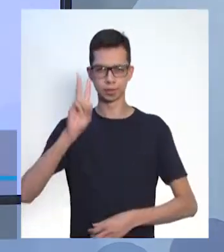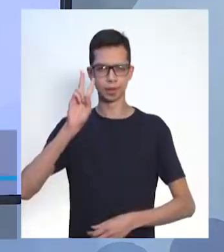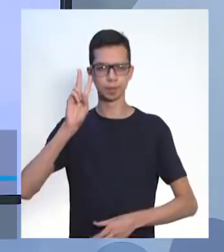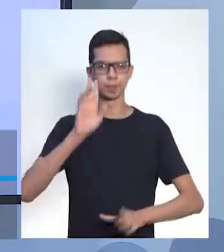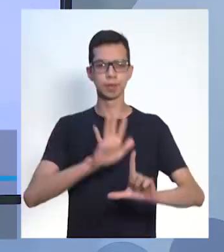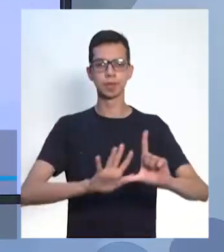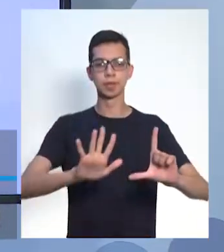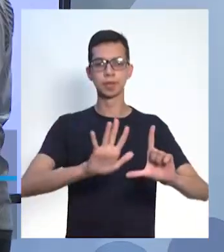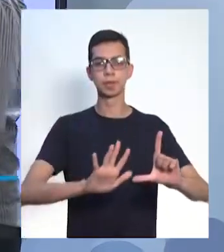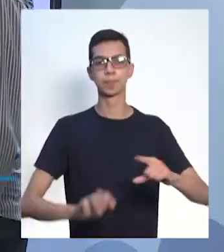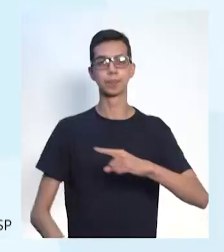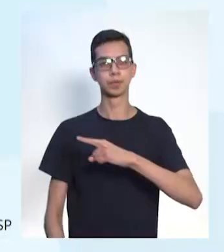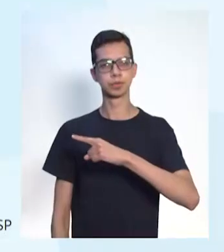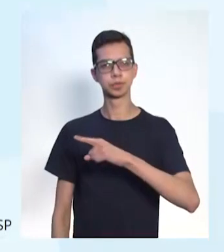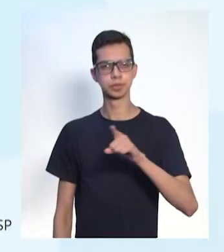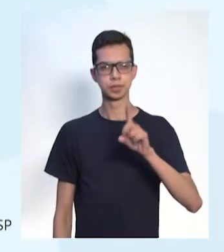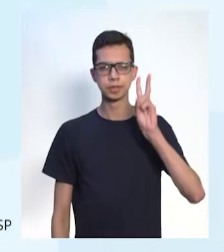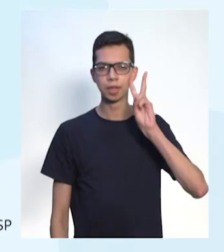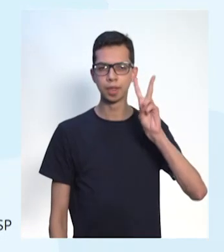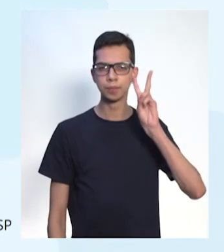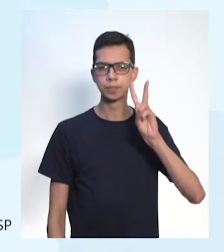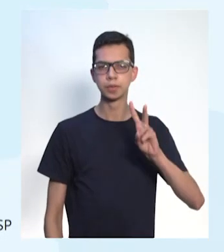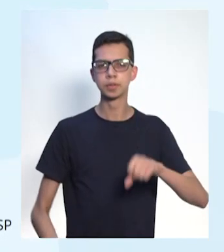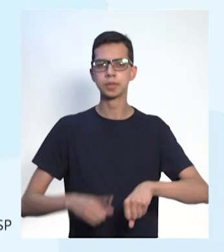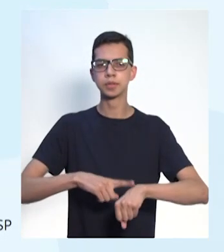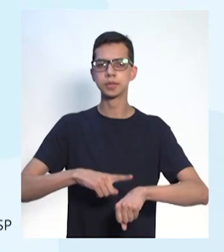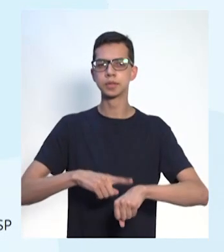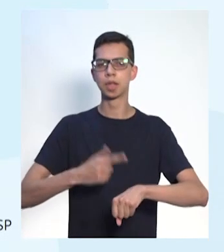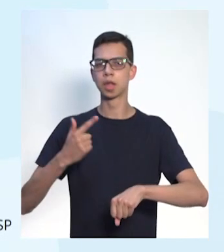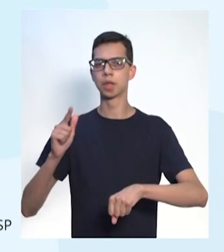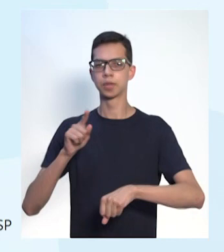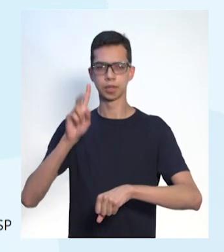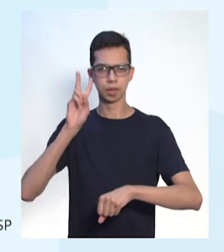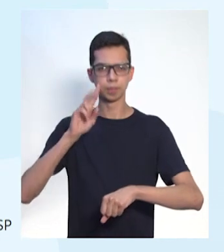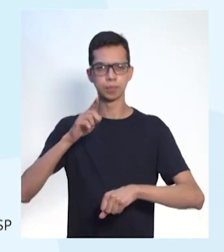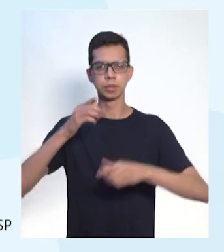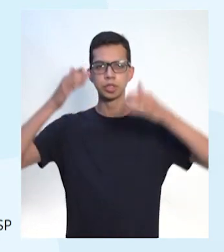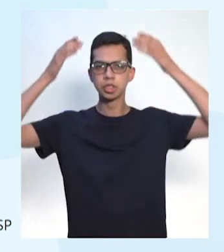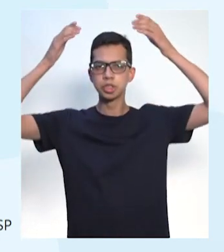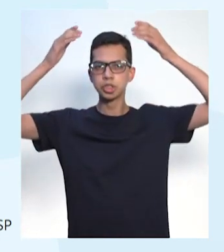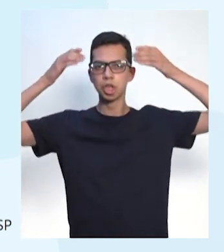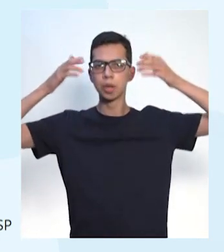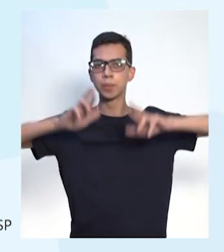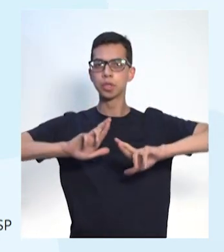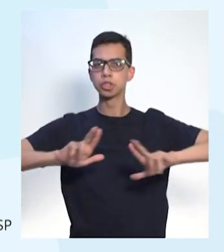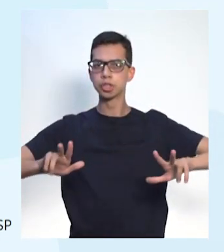que está aqui na... Muito legal, né? Você lembra desse momento aí? Você com outro